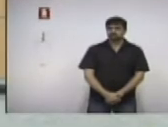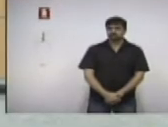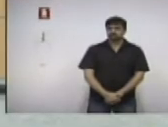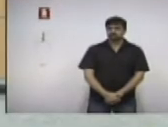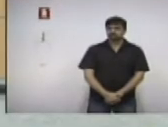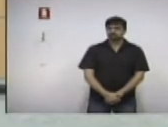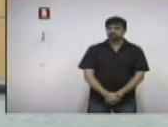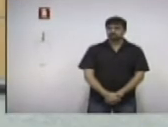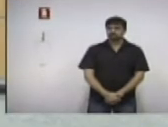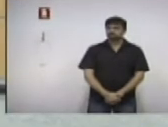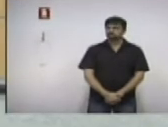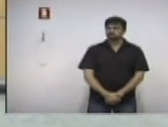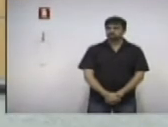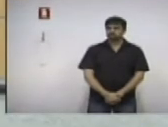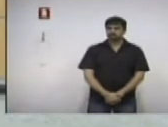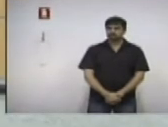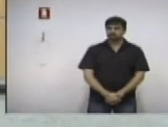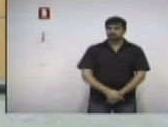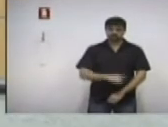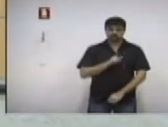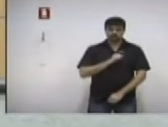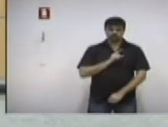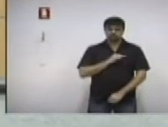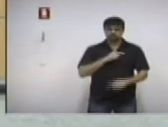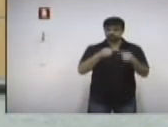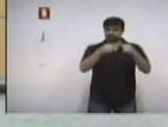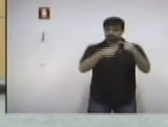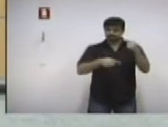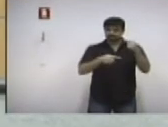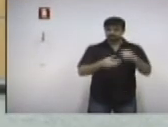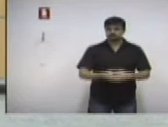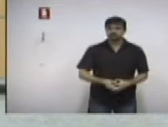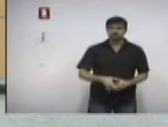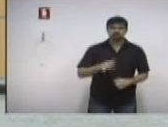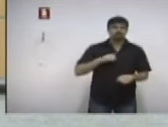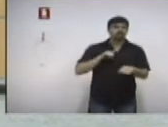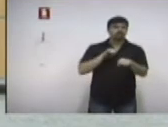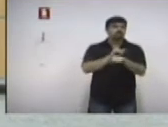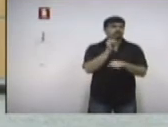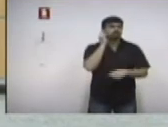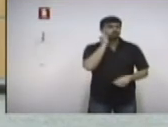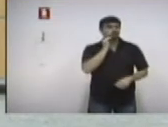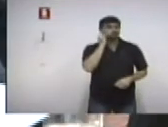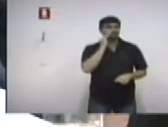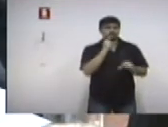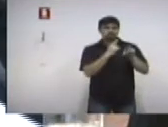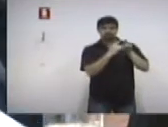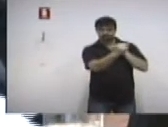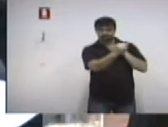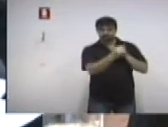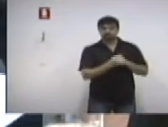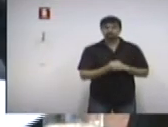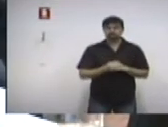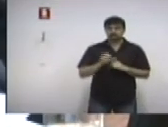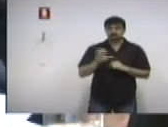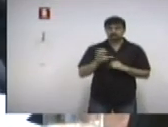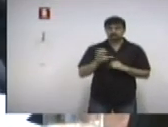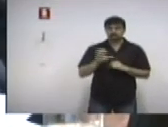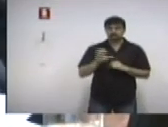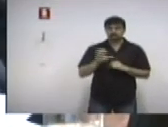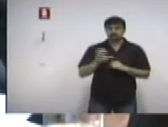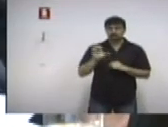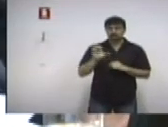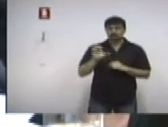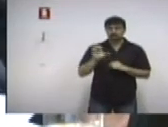se eu vou te encontrar vida não é então ausência do vereador do caselato o projeto foi a emenda foi aprovada